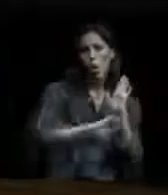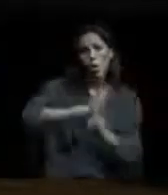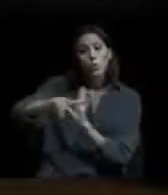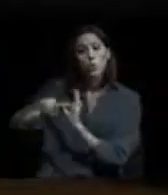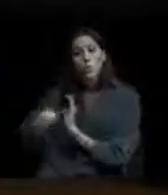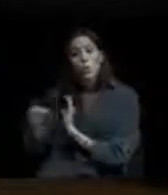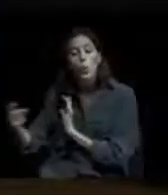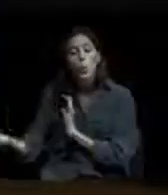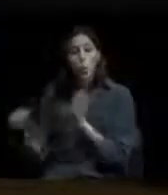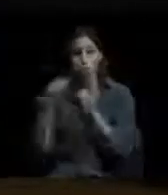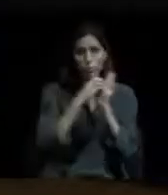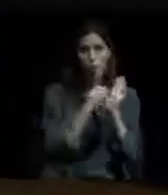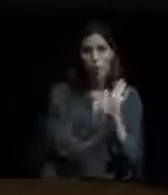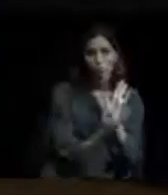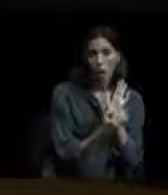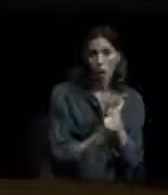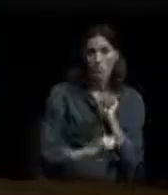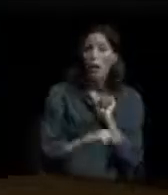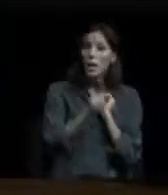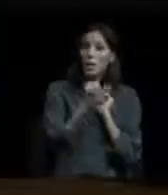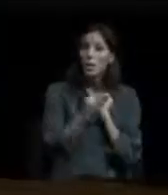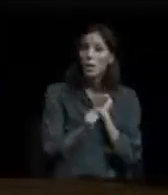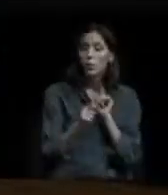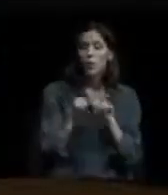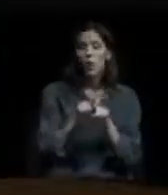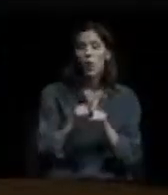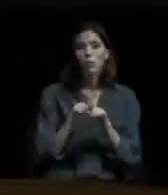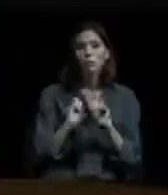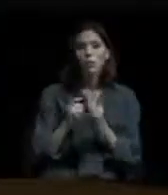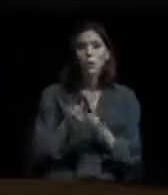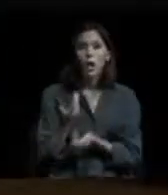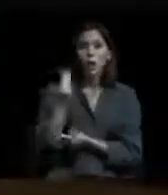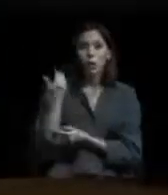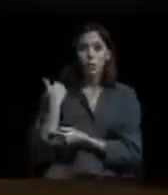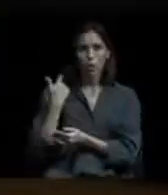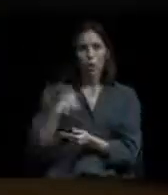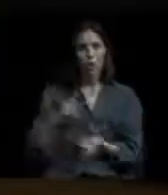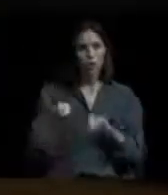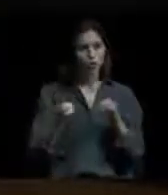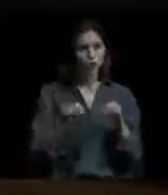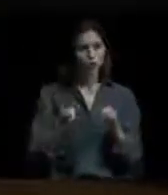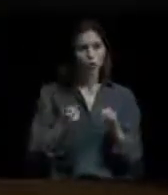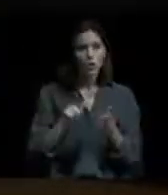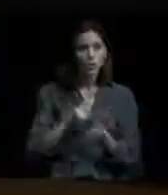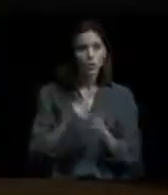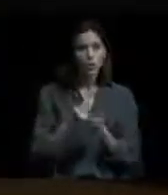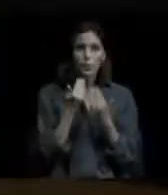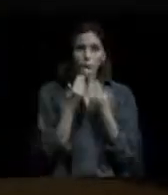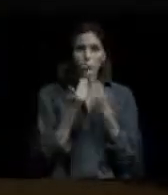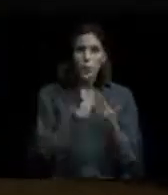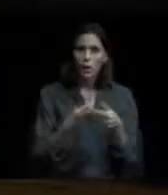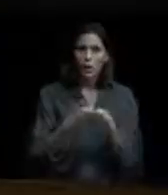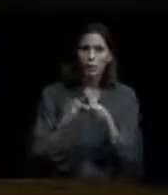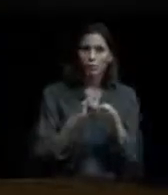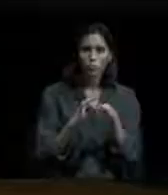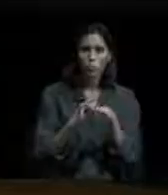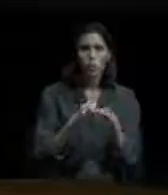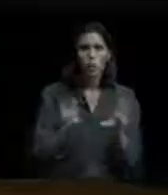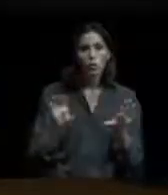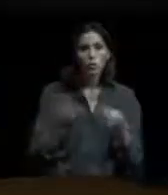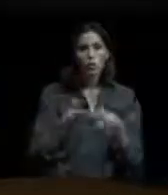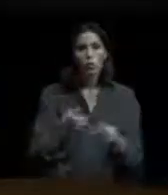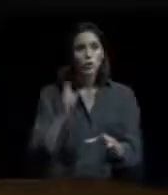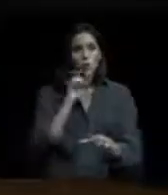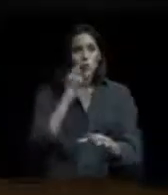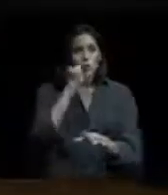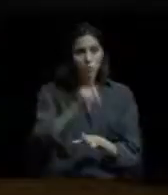até ao mandato anterior, era habitual existir uma imagem de coordenação, dando a cara sempre que era requerida uma articulação com as forças de segurança